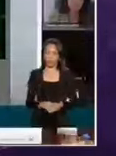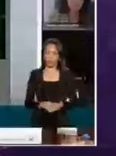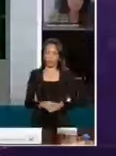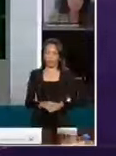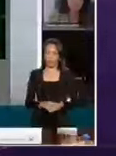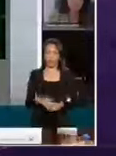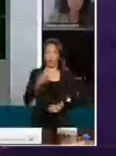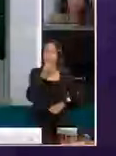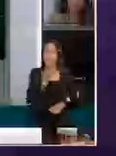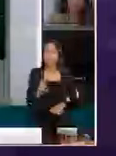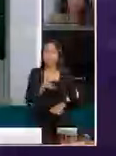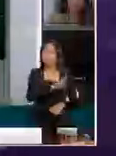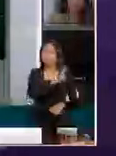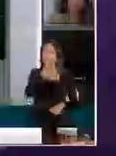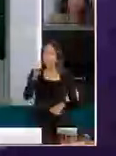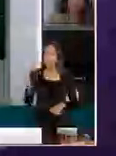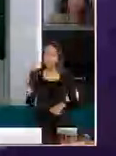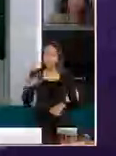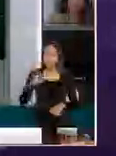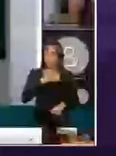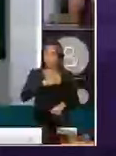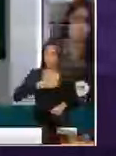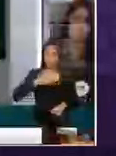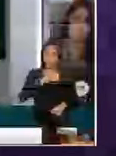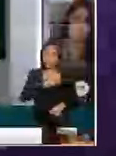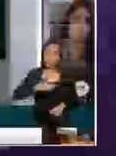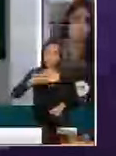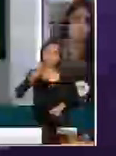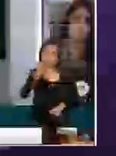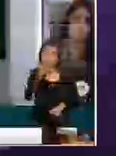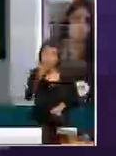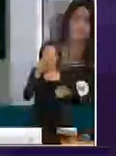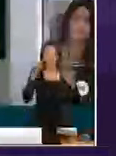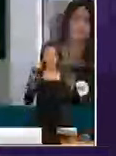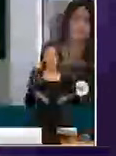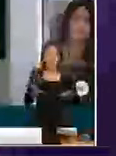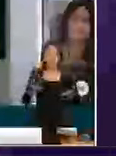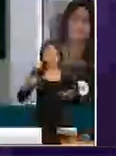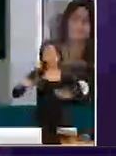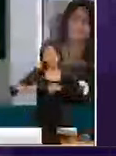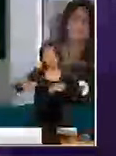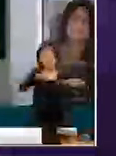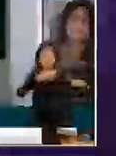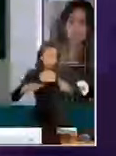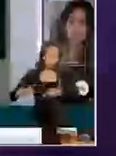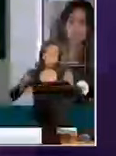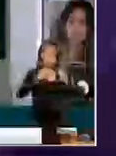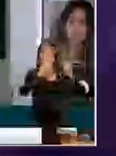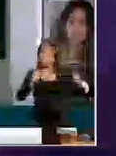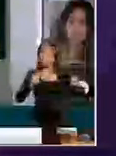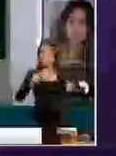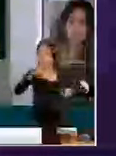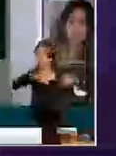Bom dia. Bom É um dia. prazer estar aqui na discussão com relação à avaliação para a vacinação de crianças de